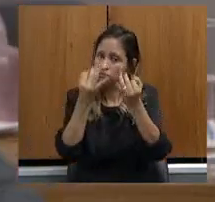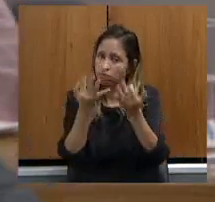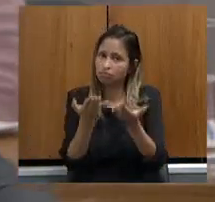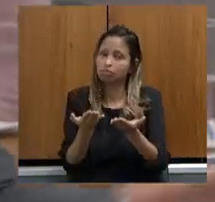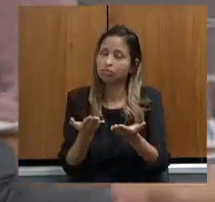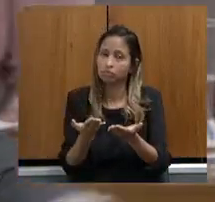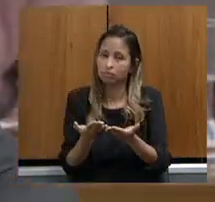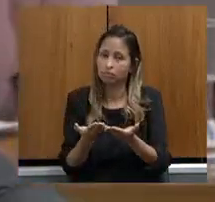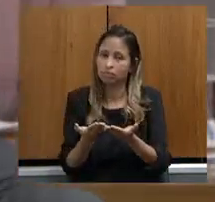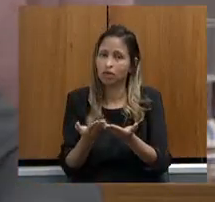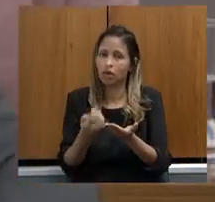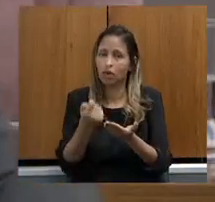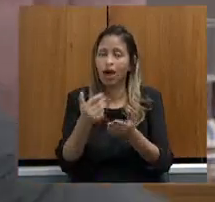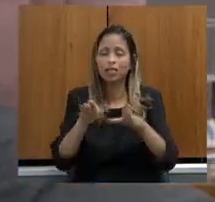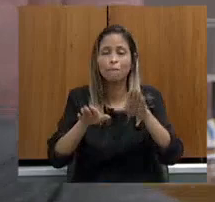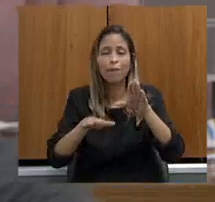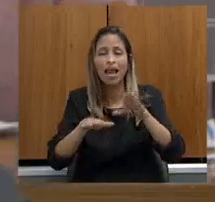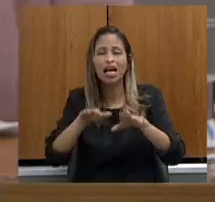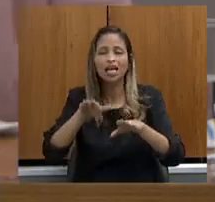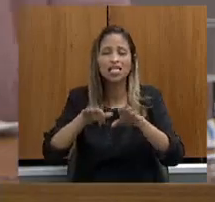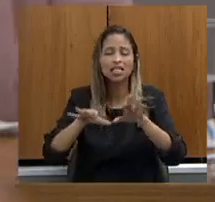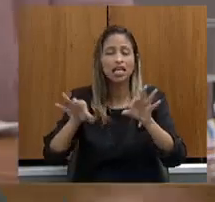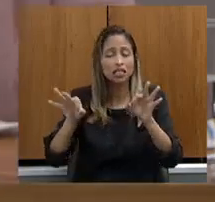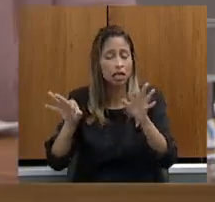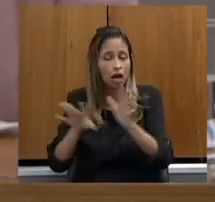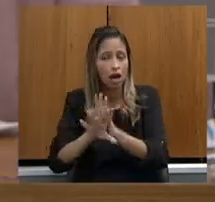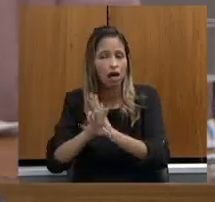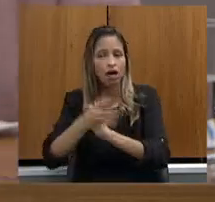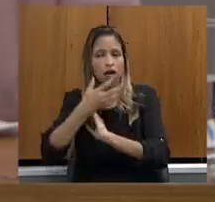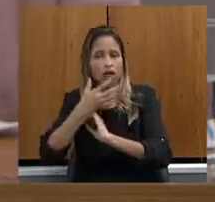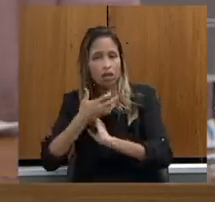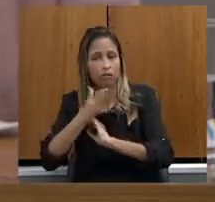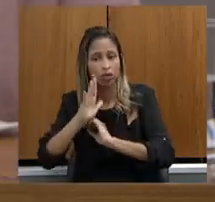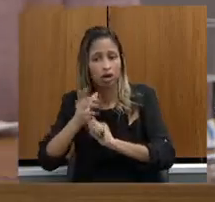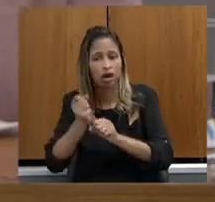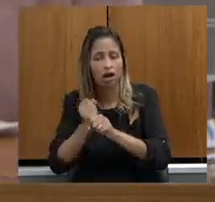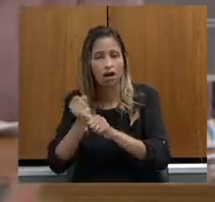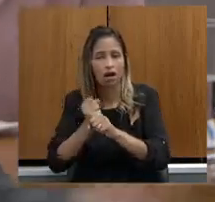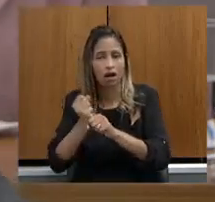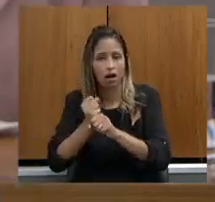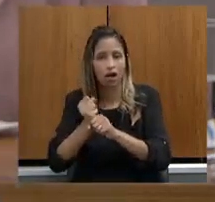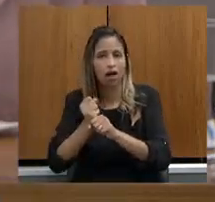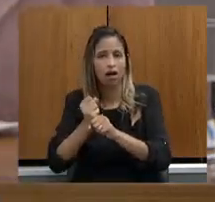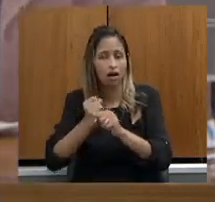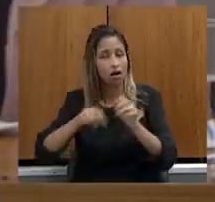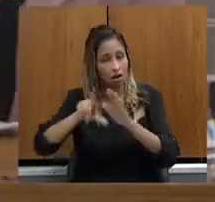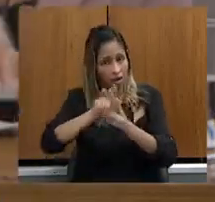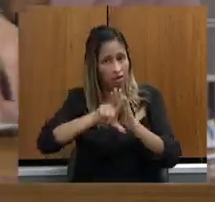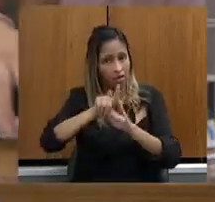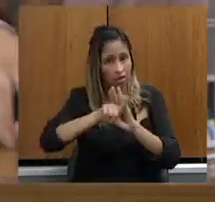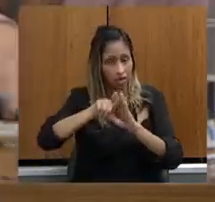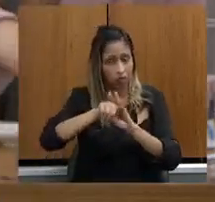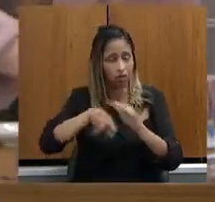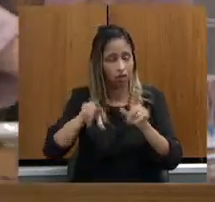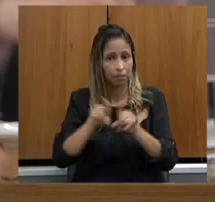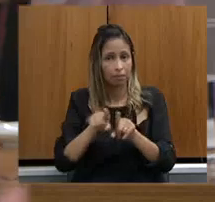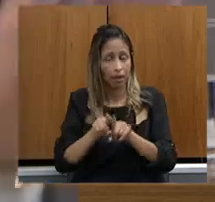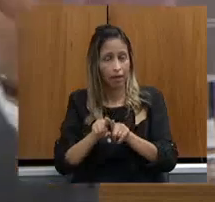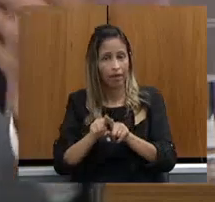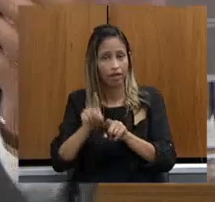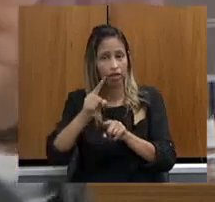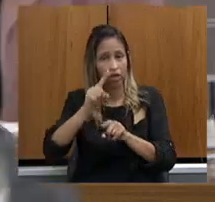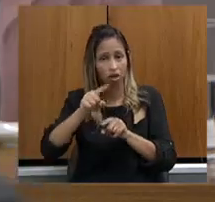já estamos aqui quase que em clima de balanço em clima de encerramento de ano e nesse caso específico encerramento até de legislatura é